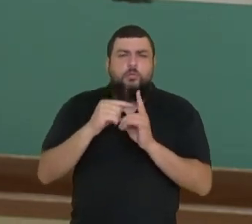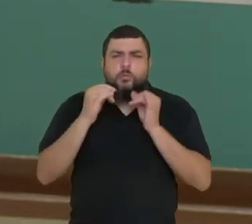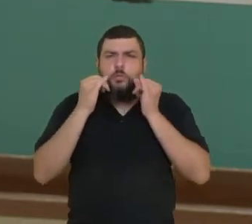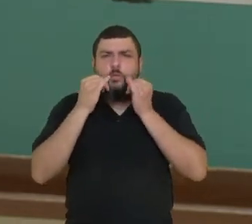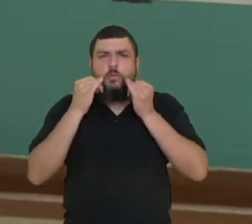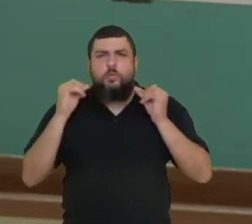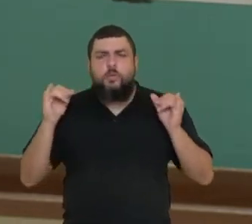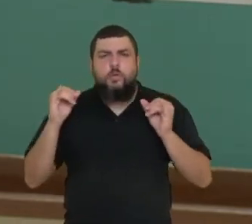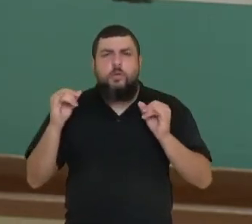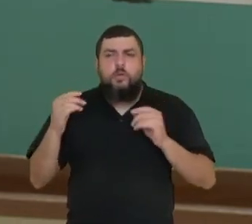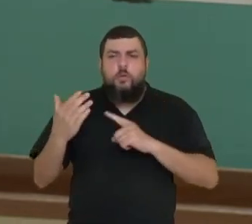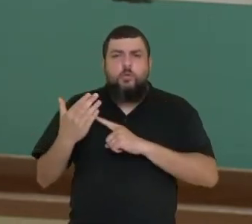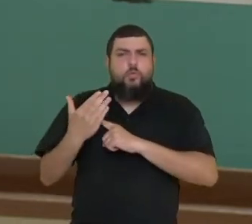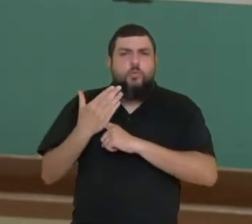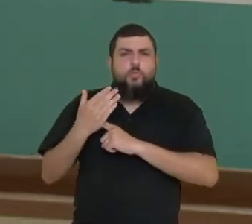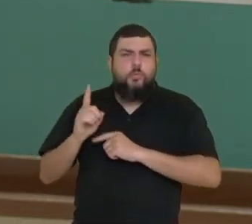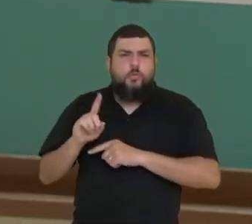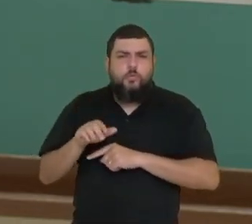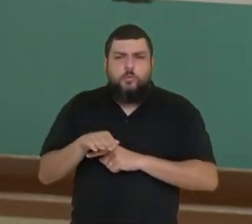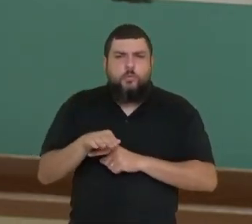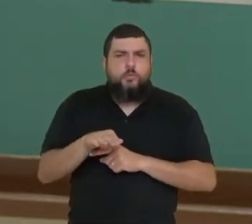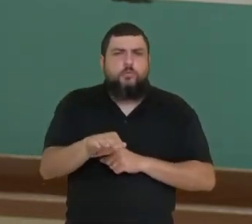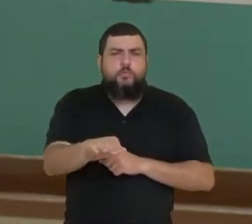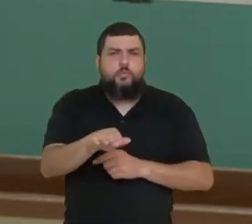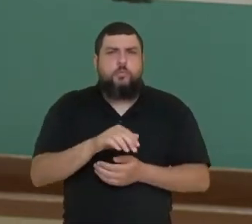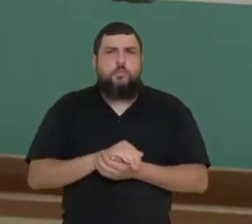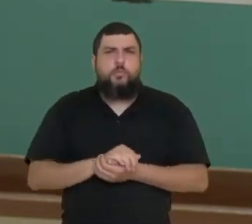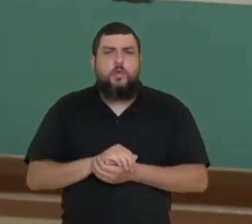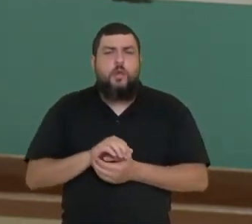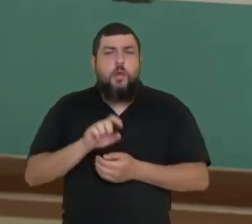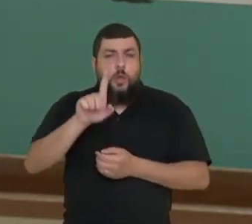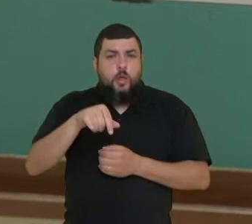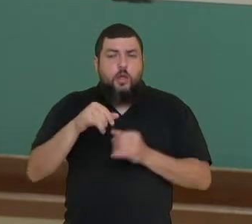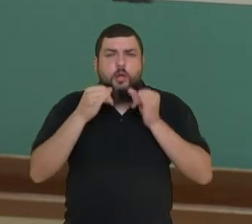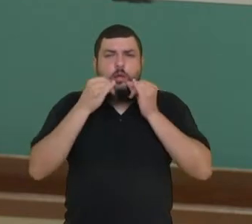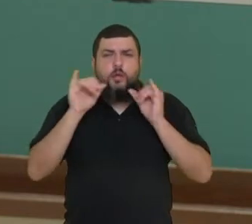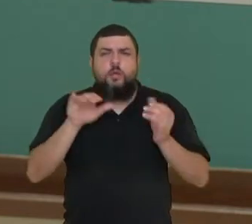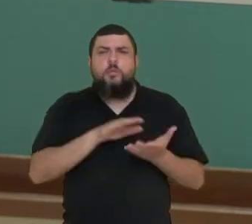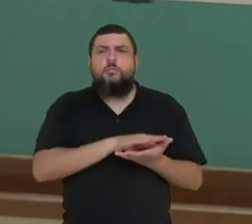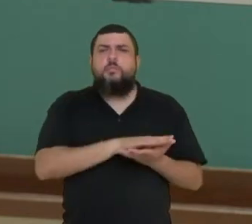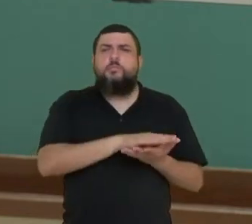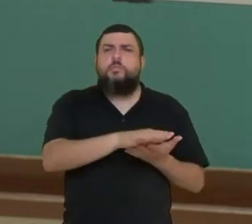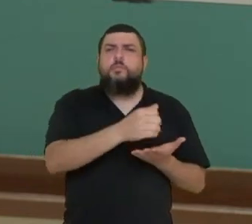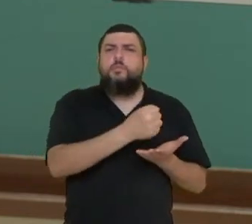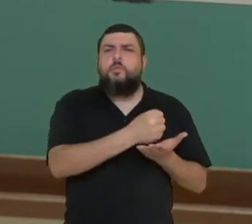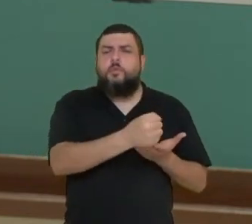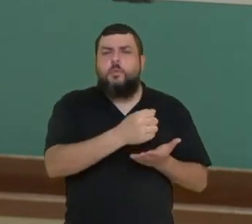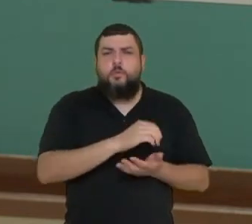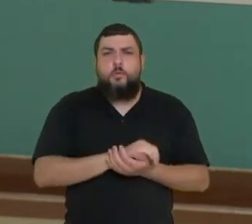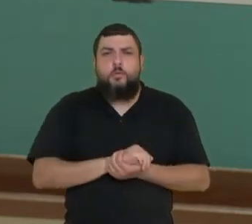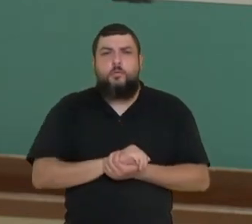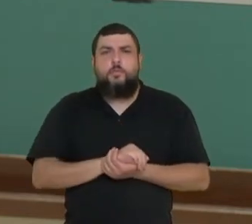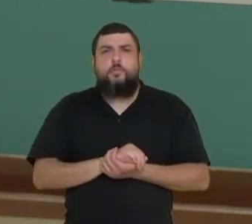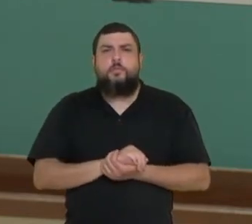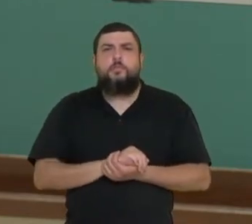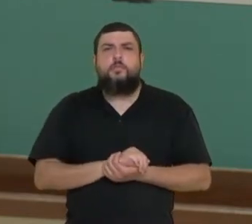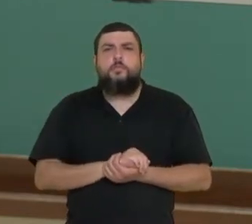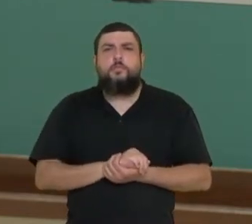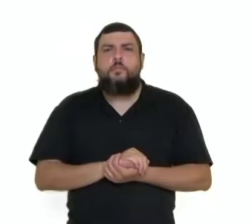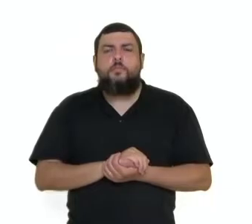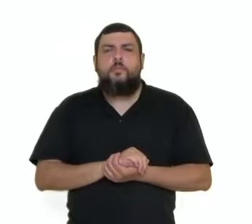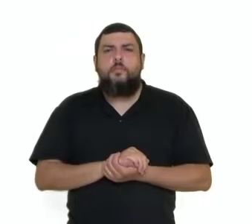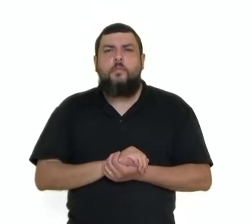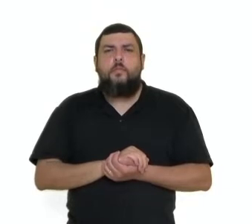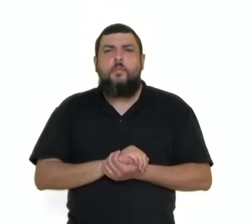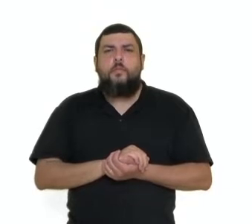energia normalmente de forças dissipativas, né? E são energias que eu não posso reaproveitar o sistema, certo? Mas